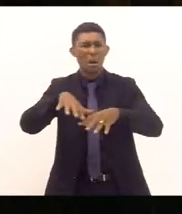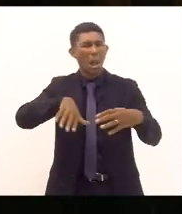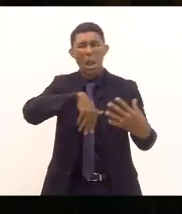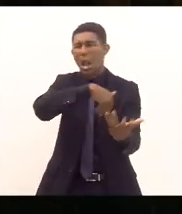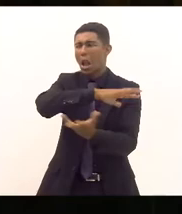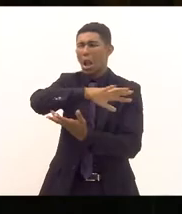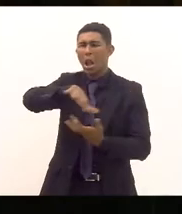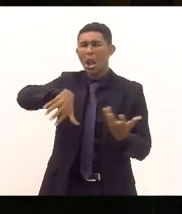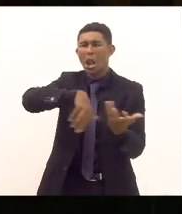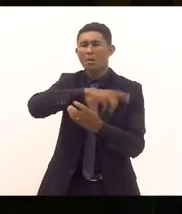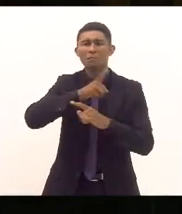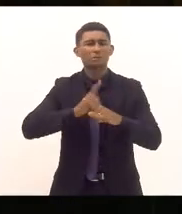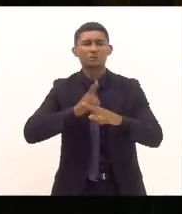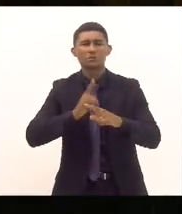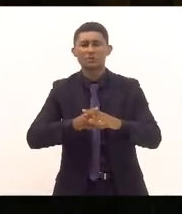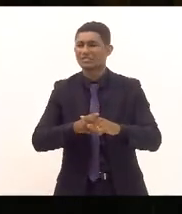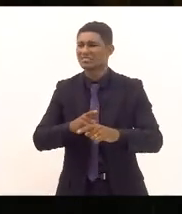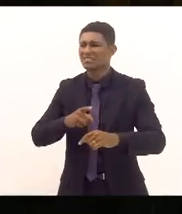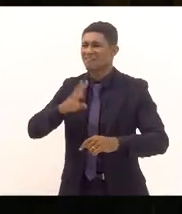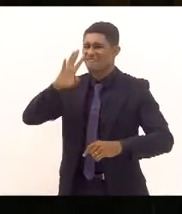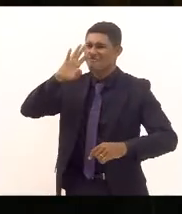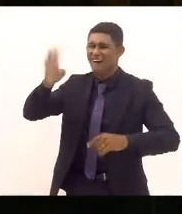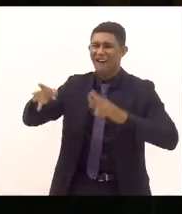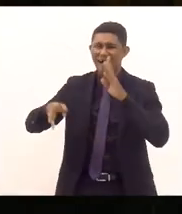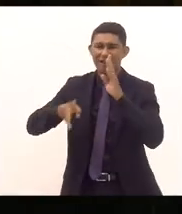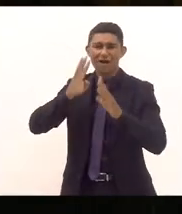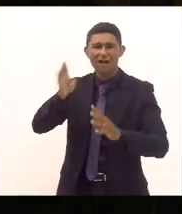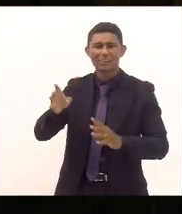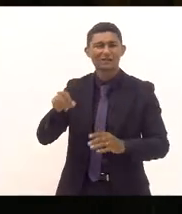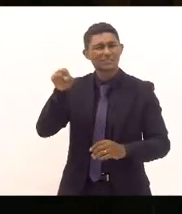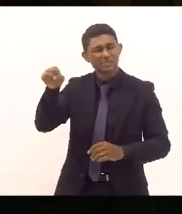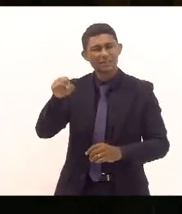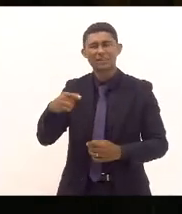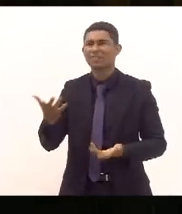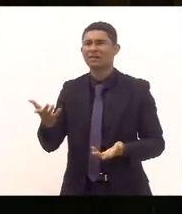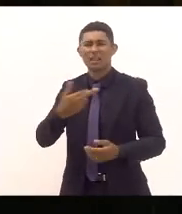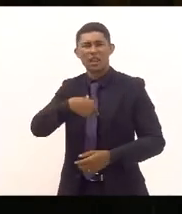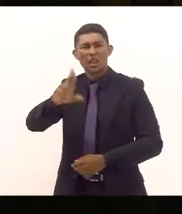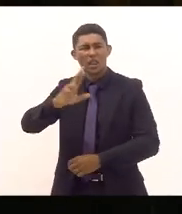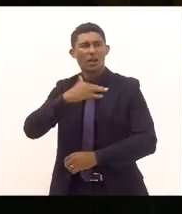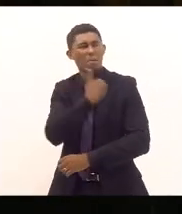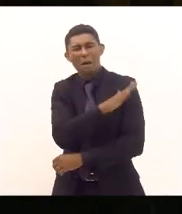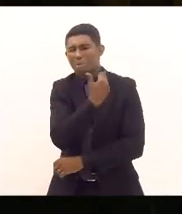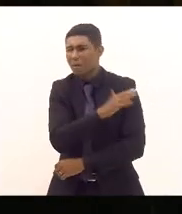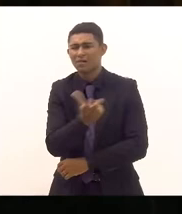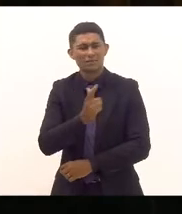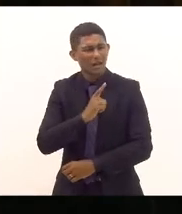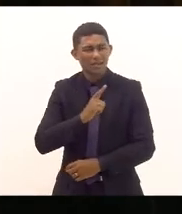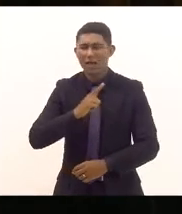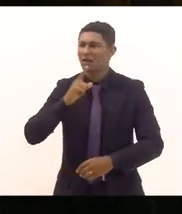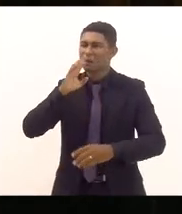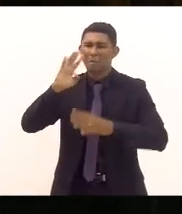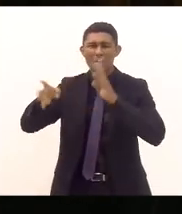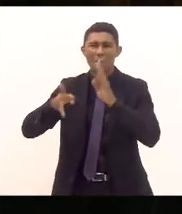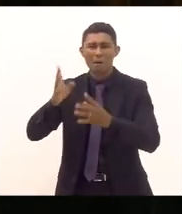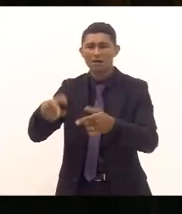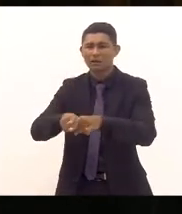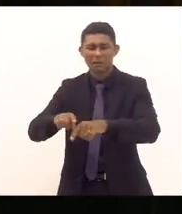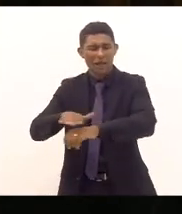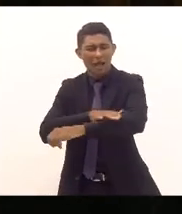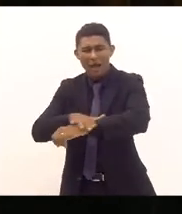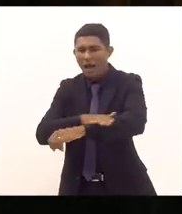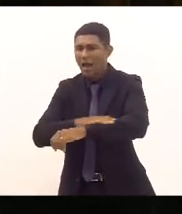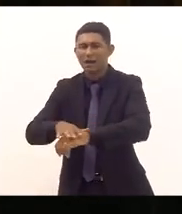iriam acusada para Lucinha de preconceito religioso de preconceito racial